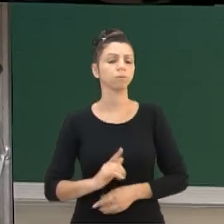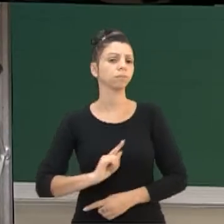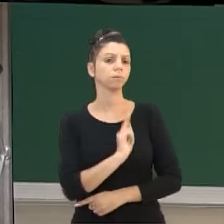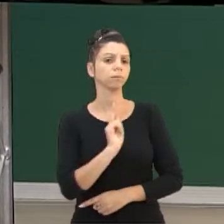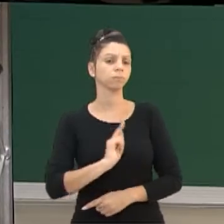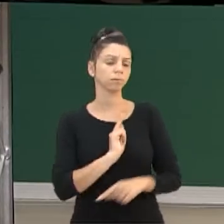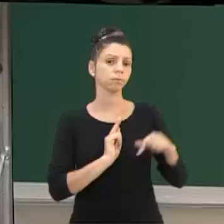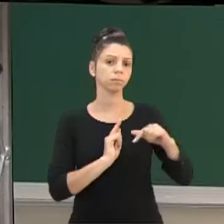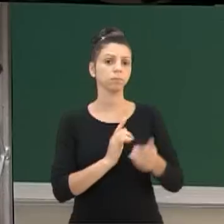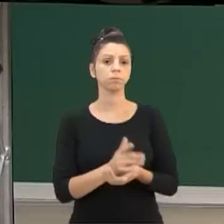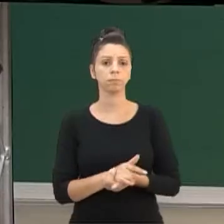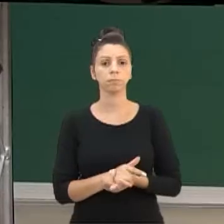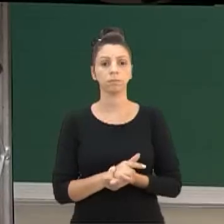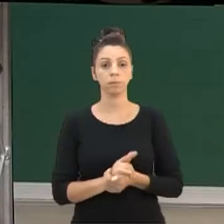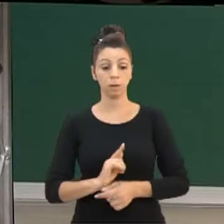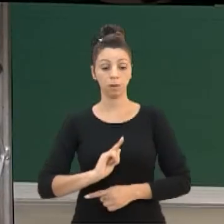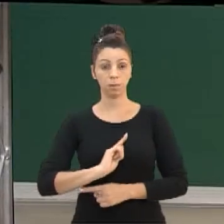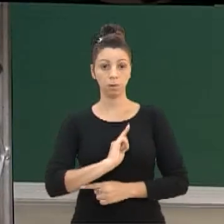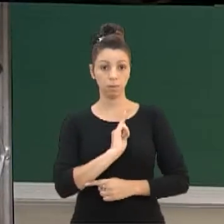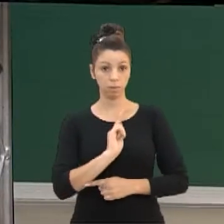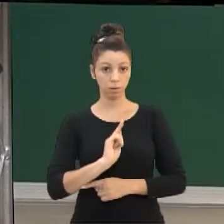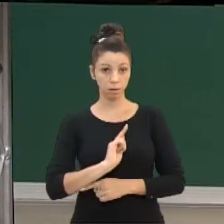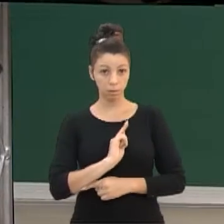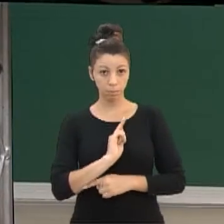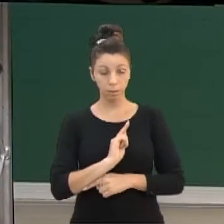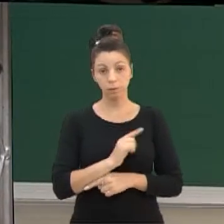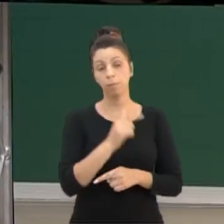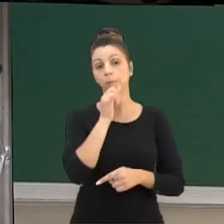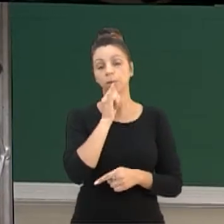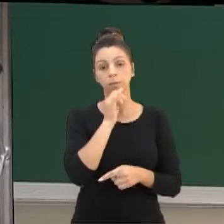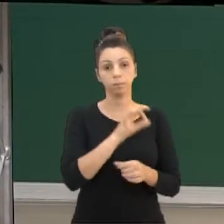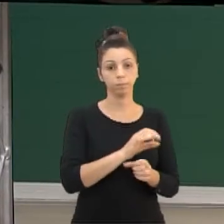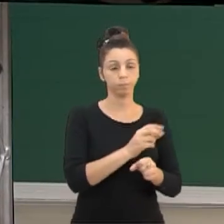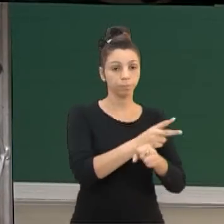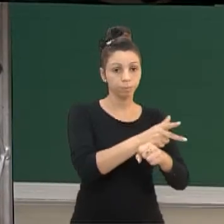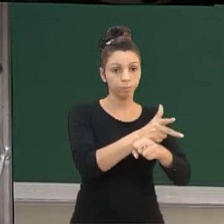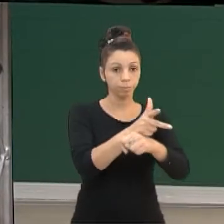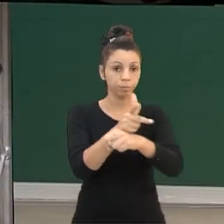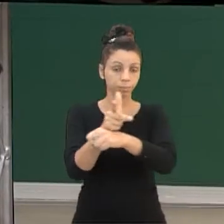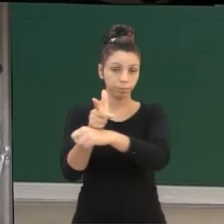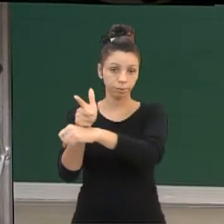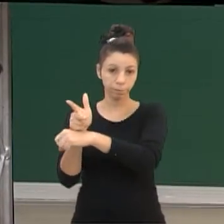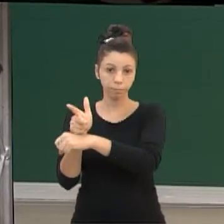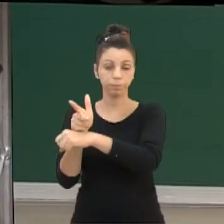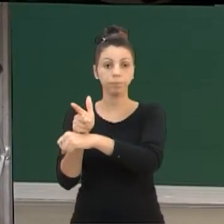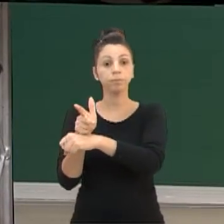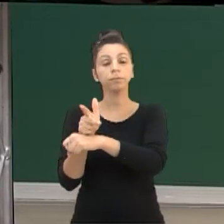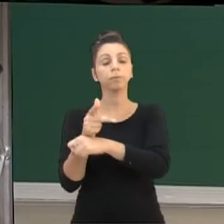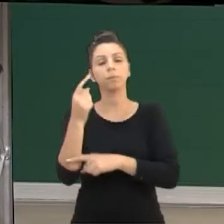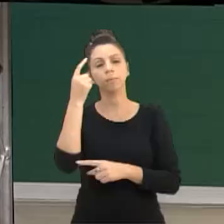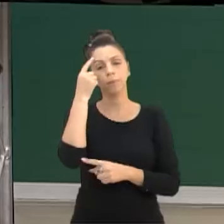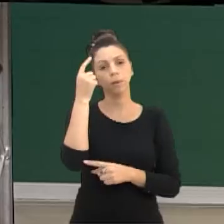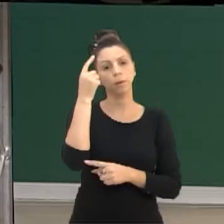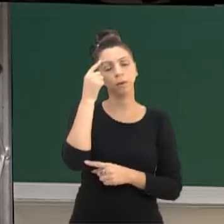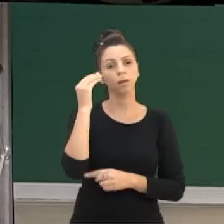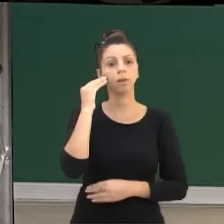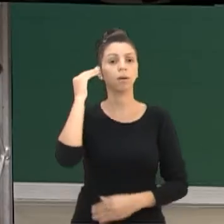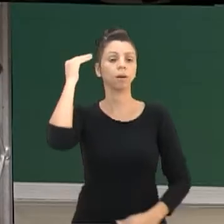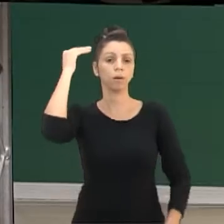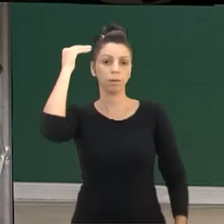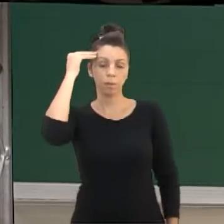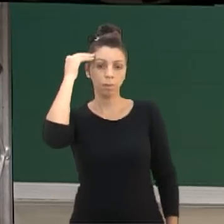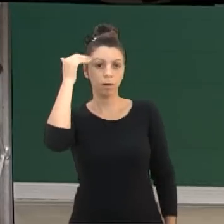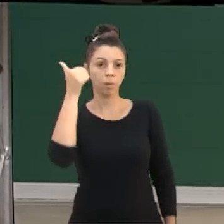vocabular? Se o programa está sendo gravado, lá o episódio, né, enfim, está sendo gravado pensando em adolescentes